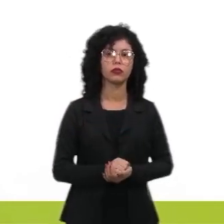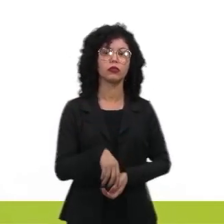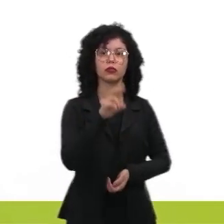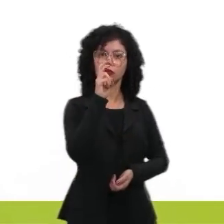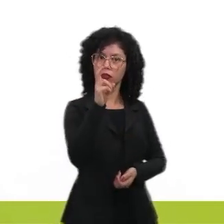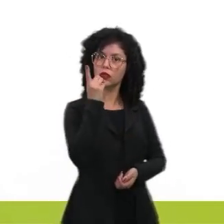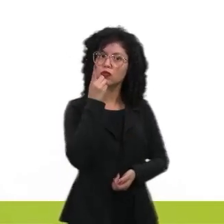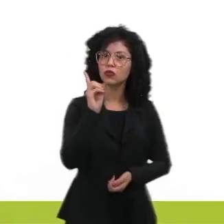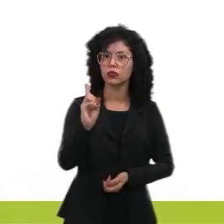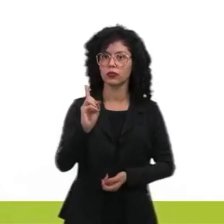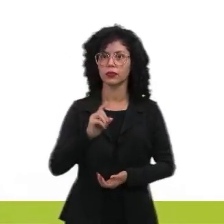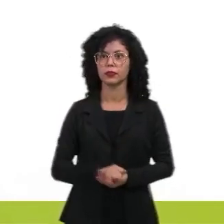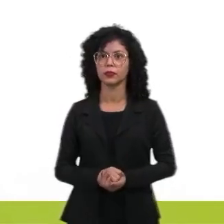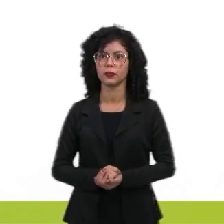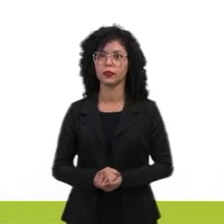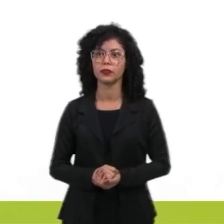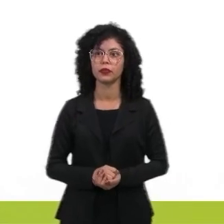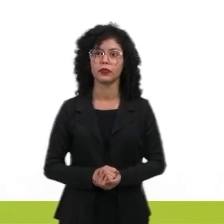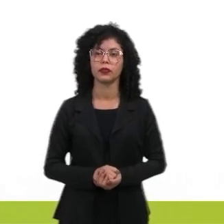trabalham durante 5 dias.